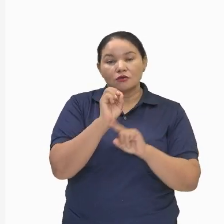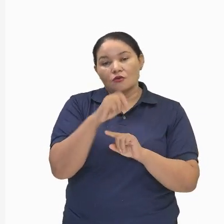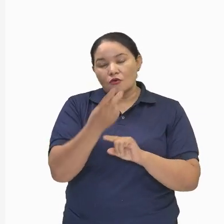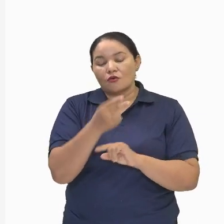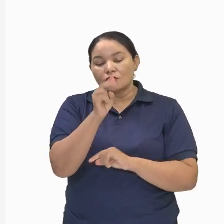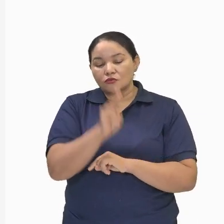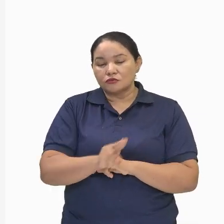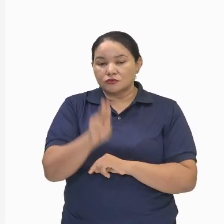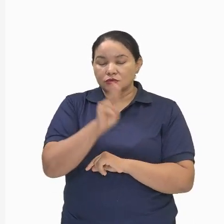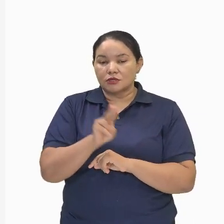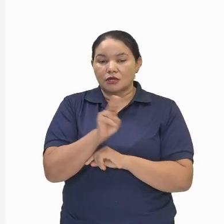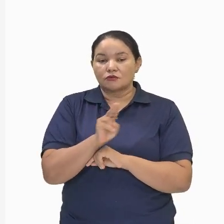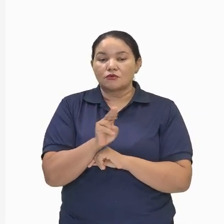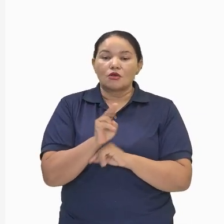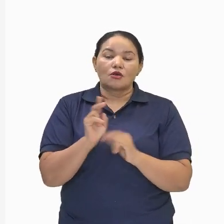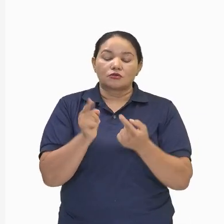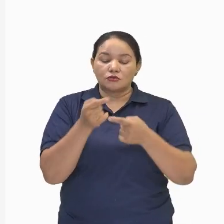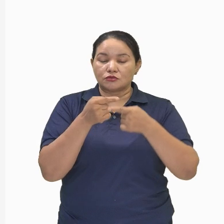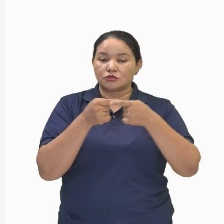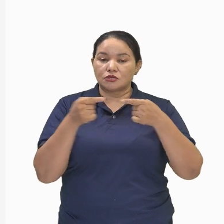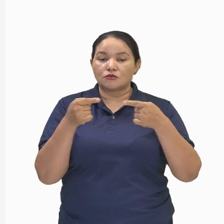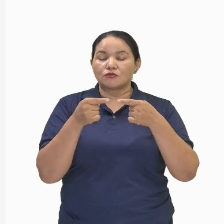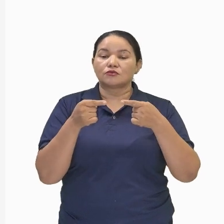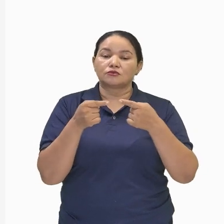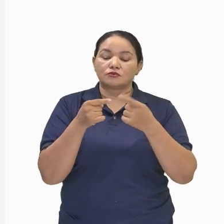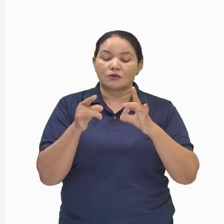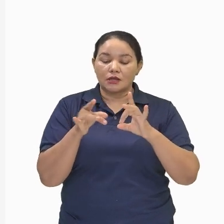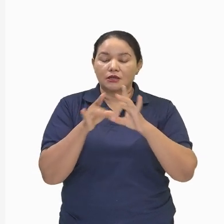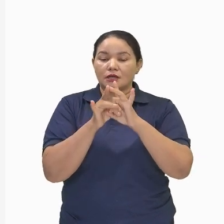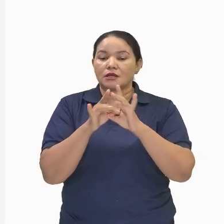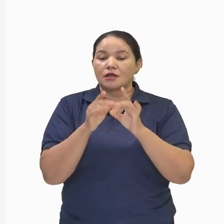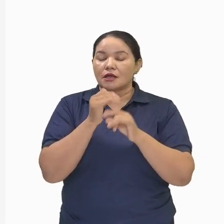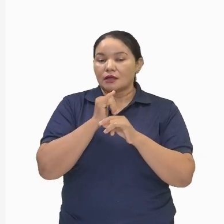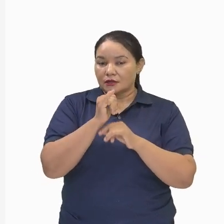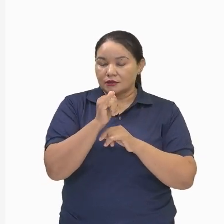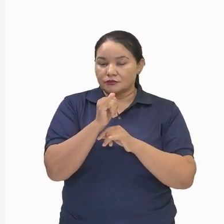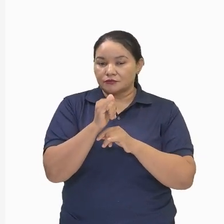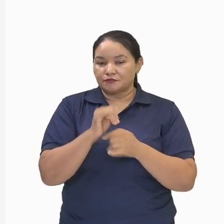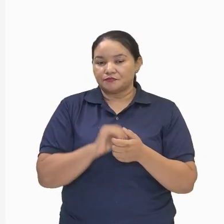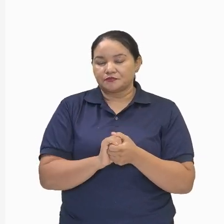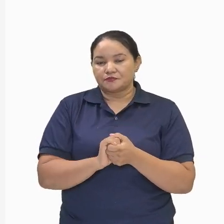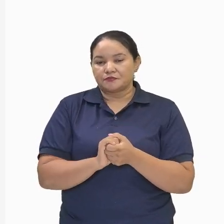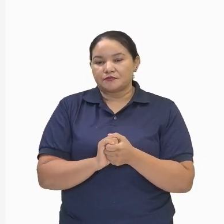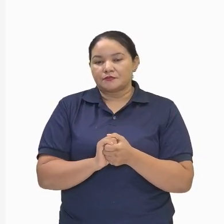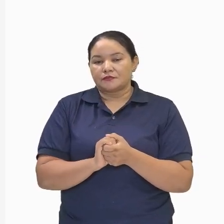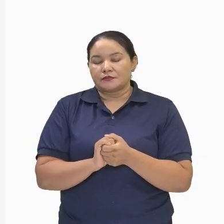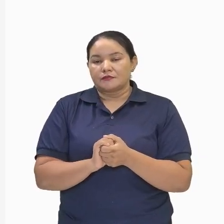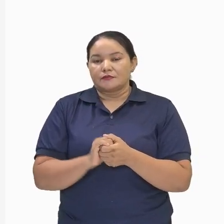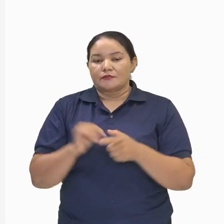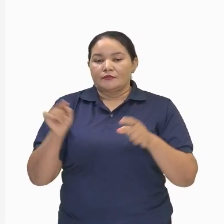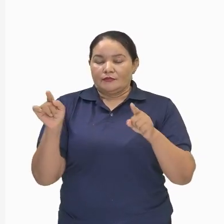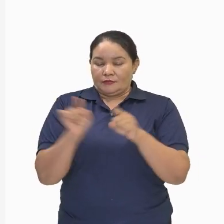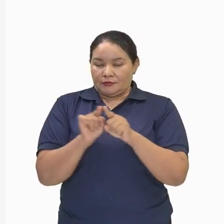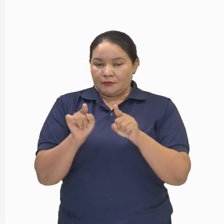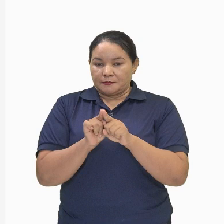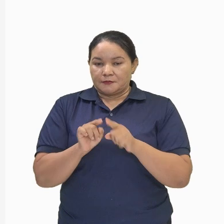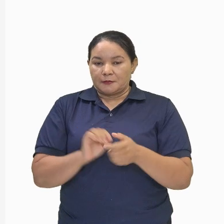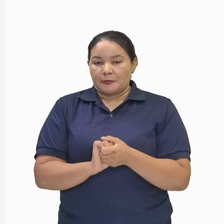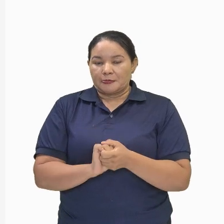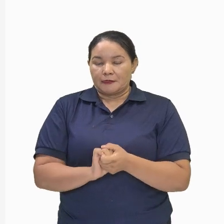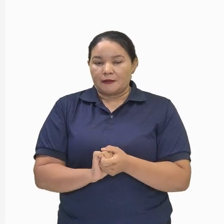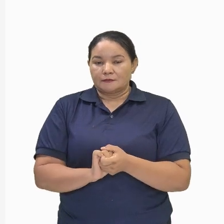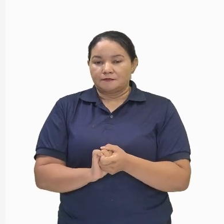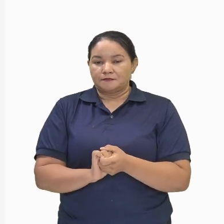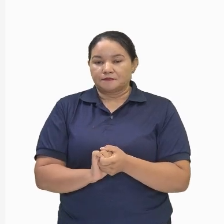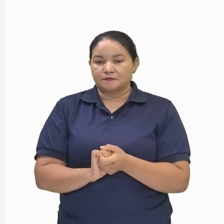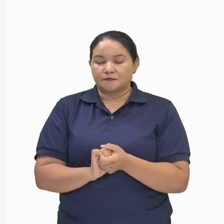elétricos para controlarem a intensidade da corrente elétrica. Então, um resistor elétrico